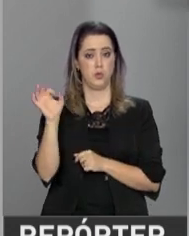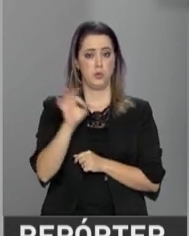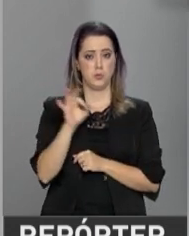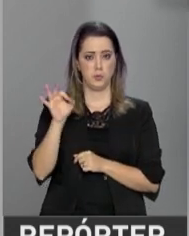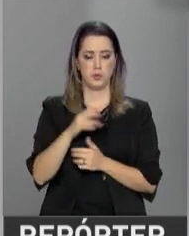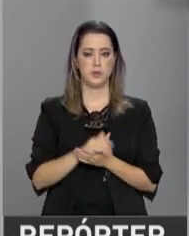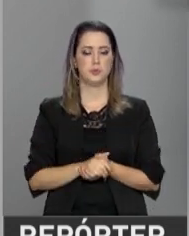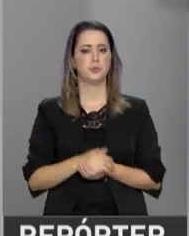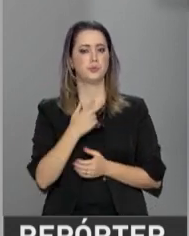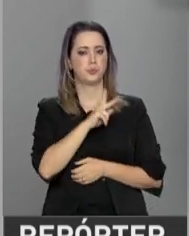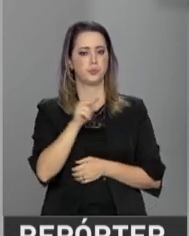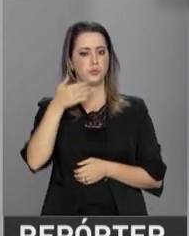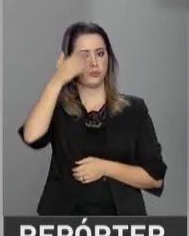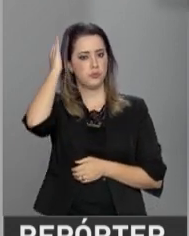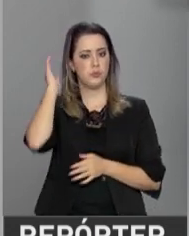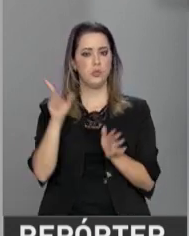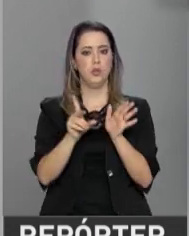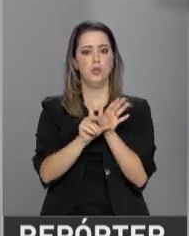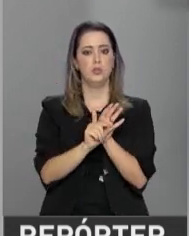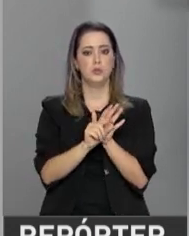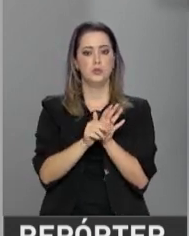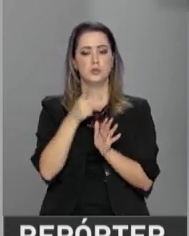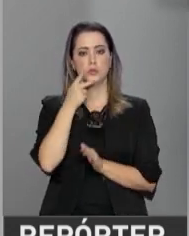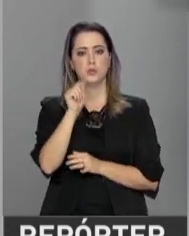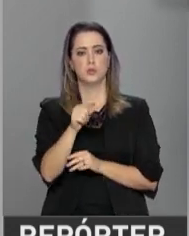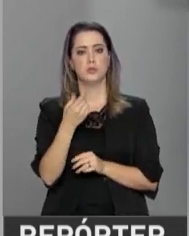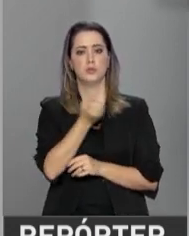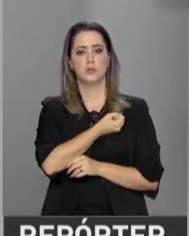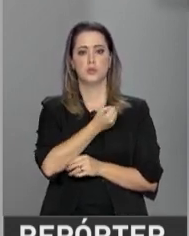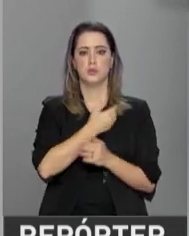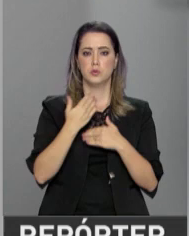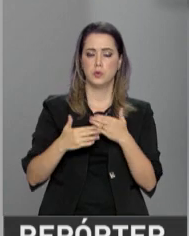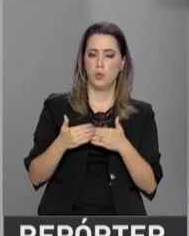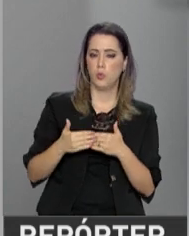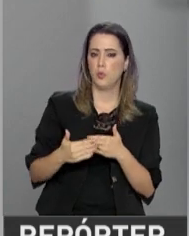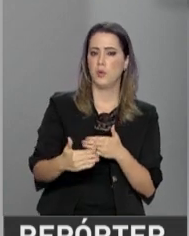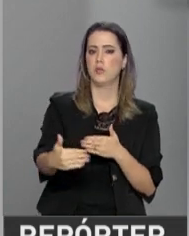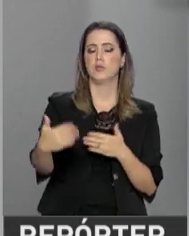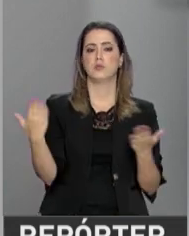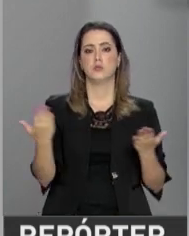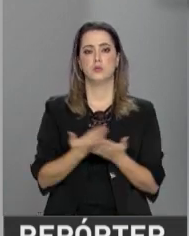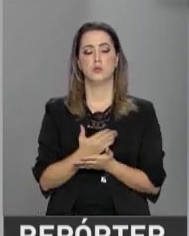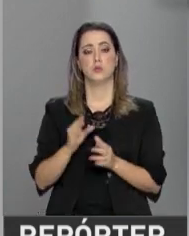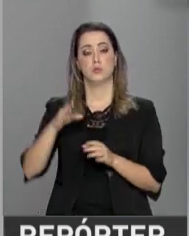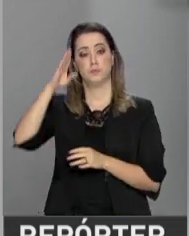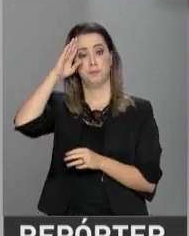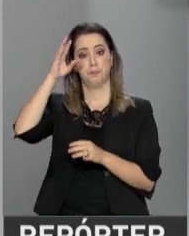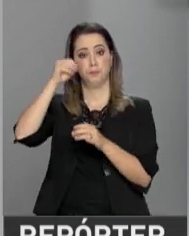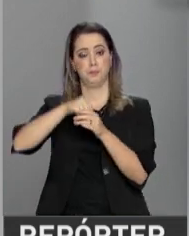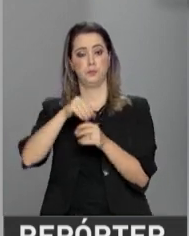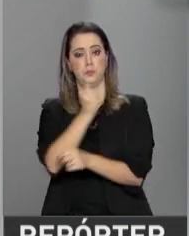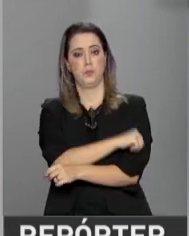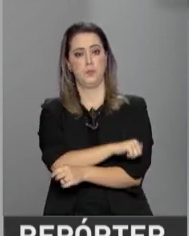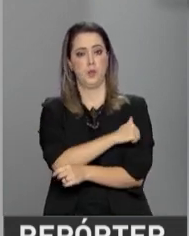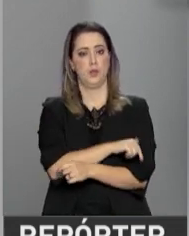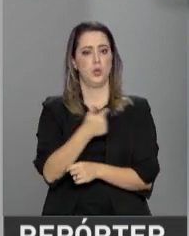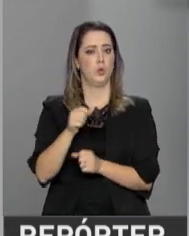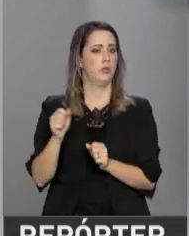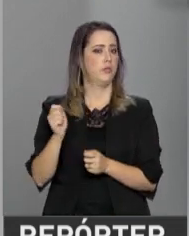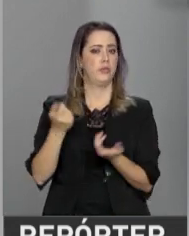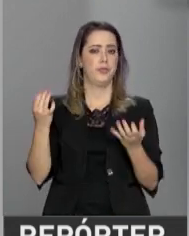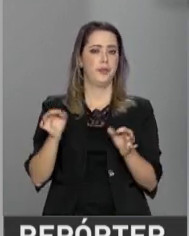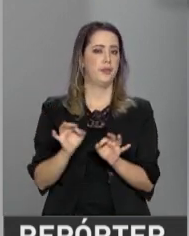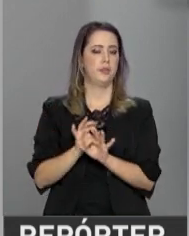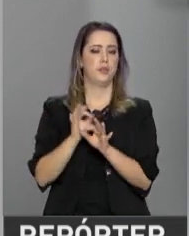temer citou os dados e disse que foram dados apenas dos primeiros passos com a intervenção no rio de janeiro ele lembrou que não existe mágica na